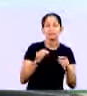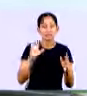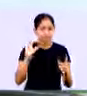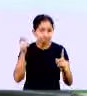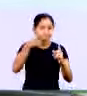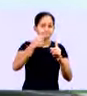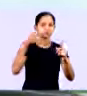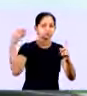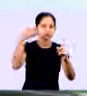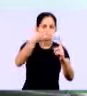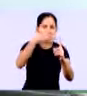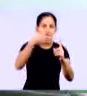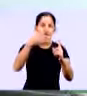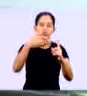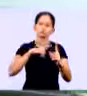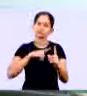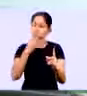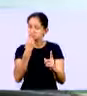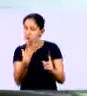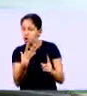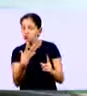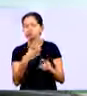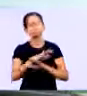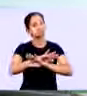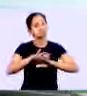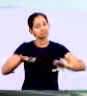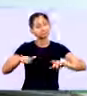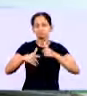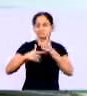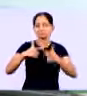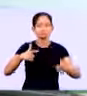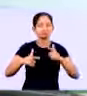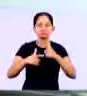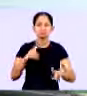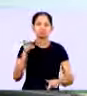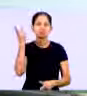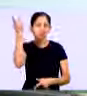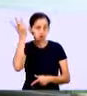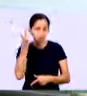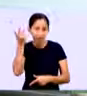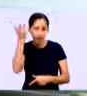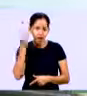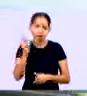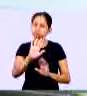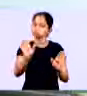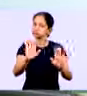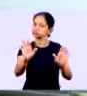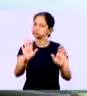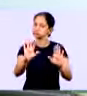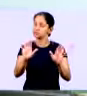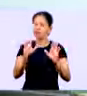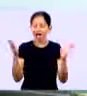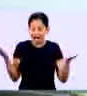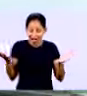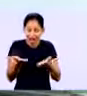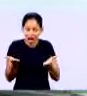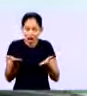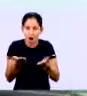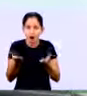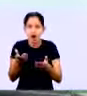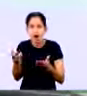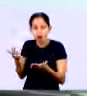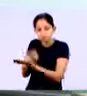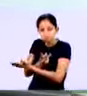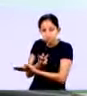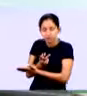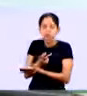ou seja, foi baseado em dados, todas as vezes que houverem problemas, eu não vou achar que aquilo é normal e que vai ser corrigido lá na frente. Não, eu já entro e já faço as correções